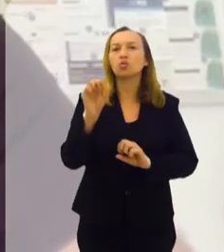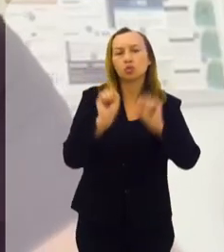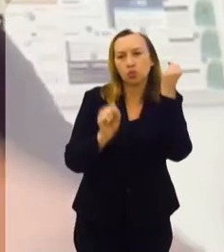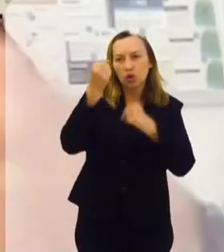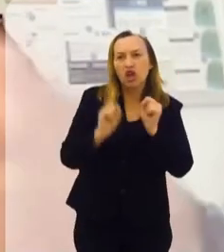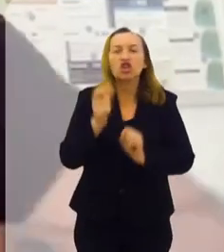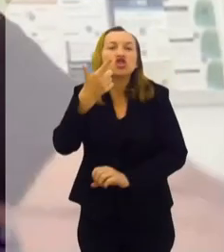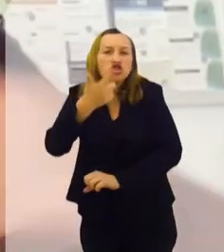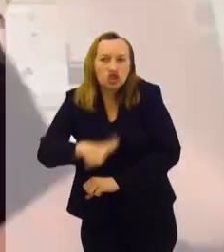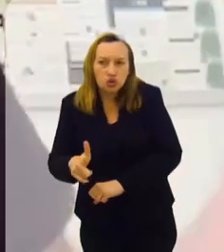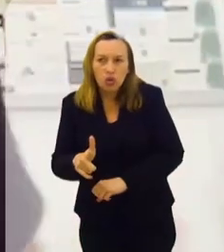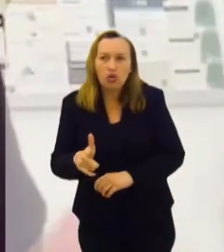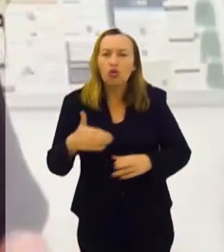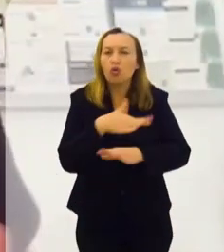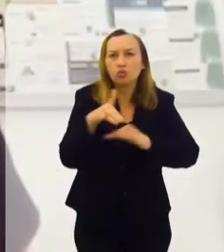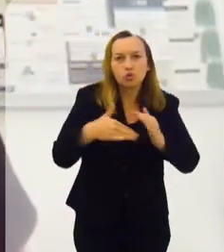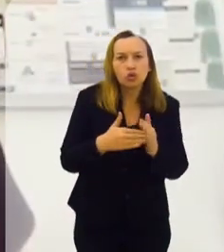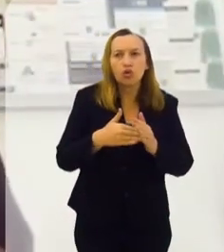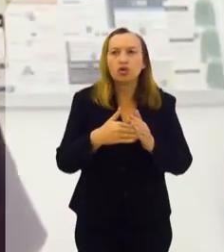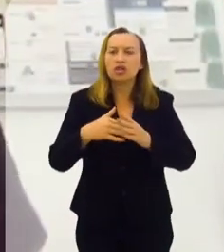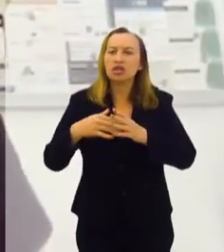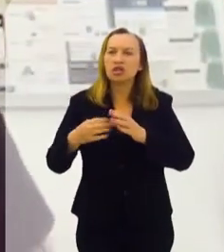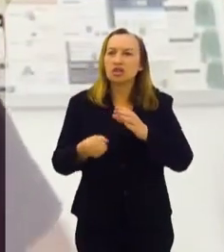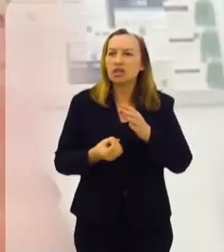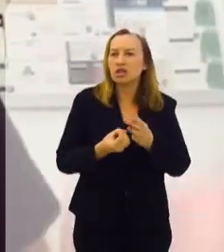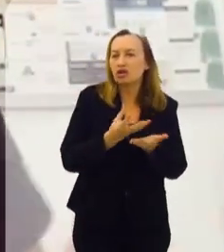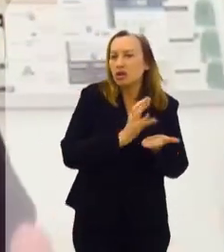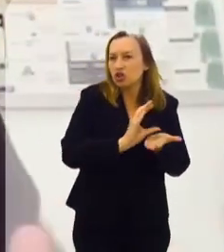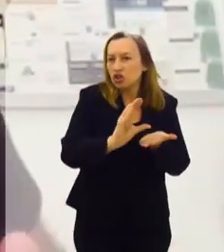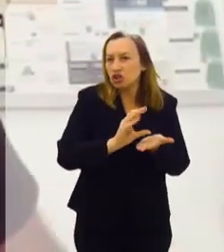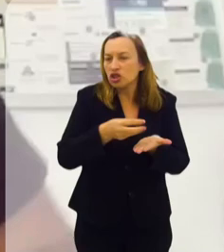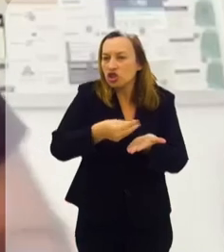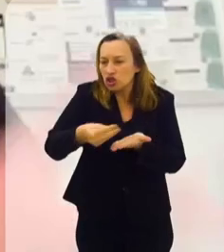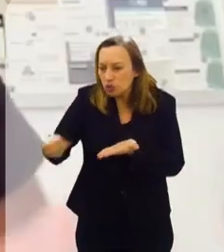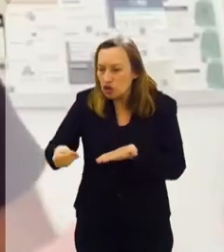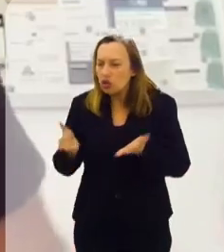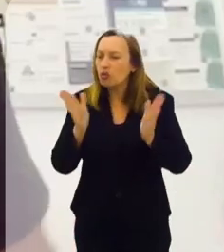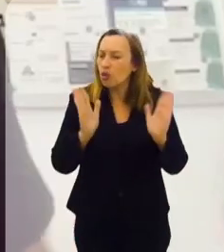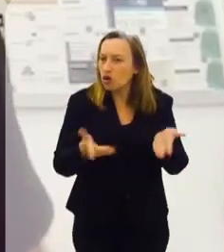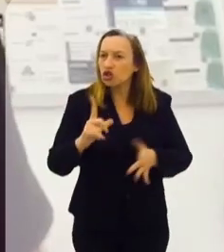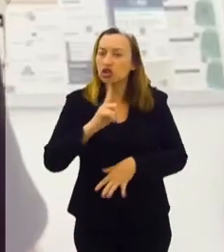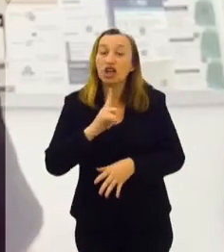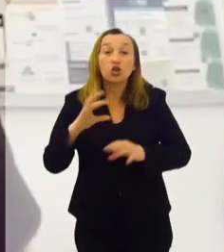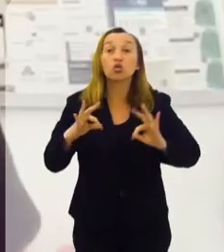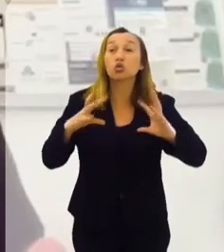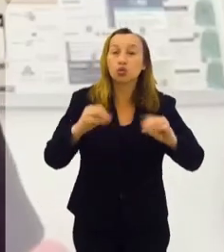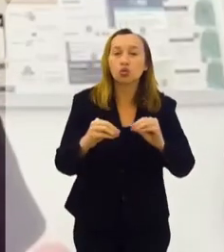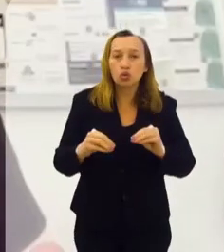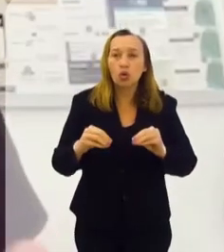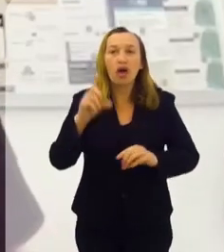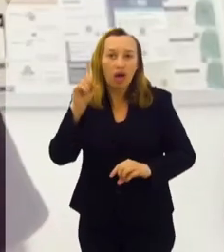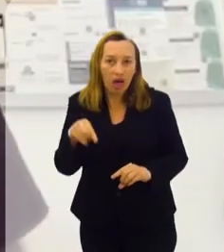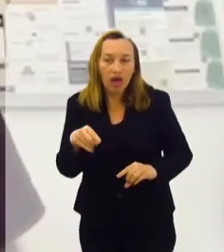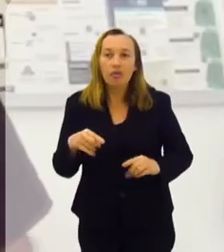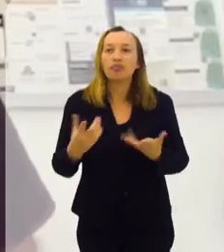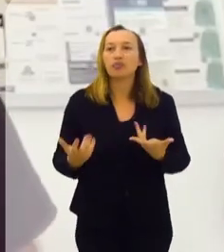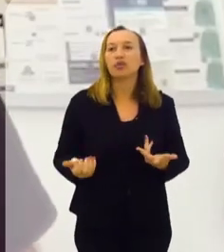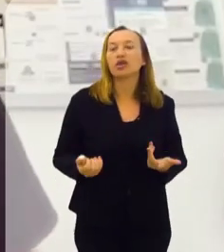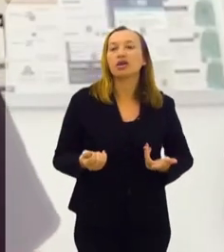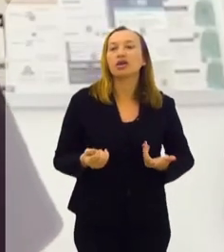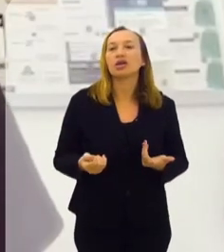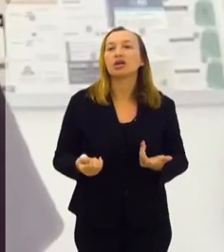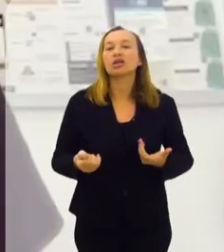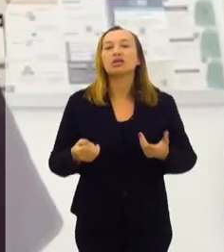Porque, de novo, ainda mais com todas as formas de distribuição que a gente tem hoje, tudo hoje é audiovisual. E